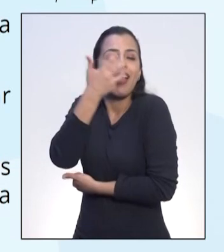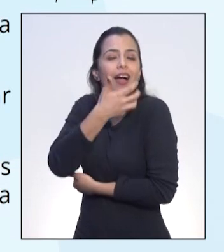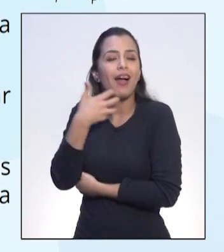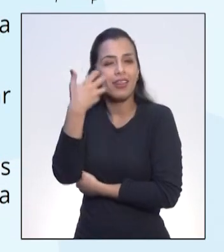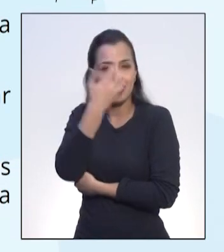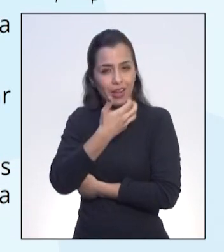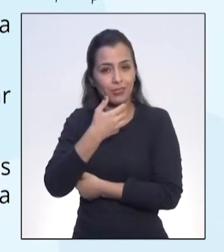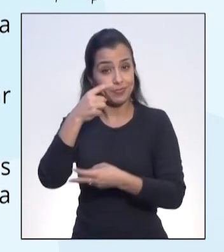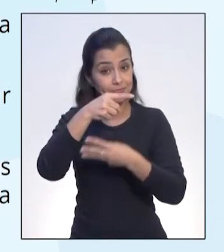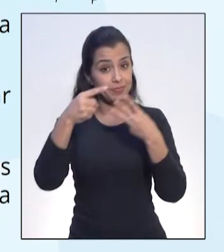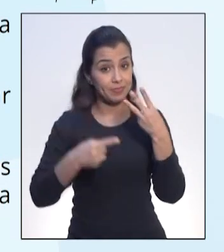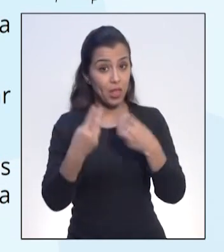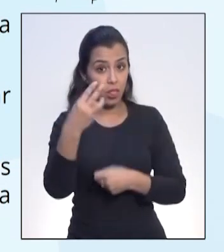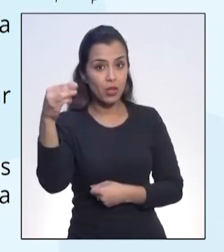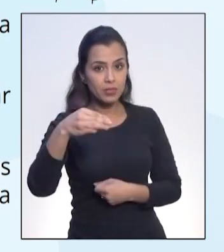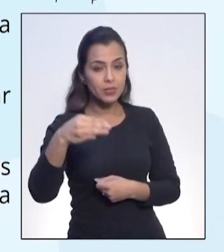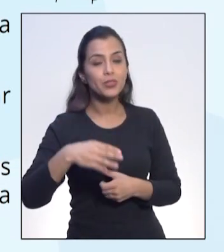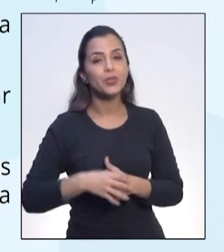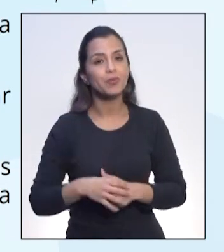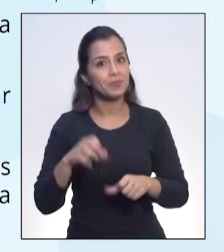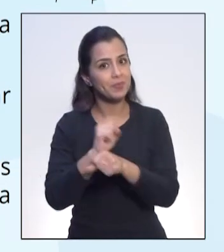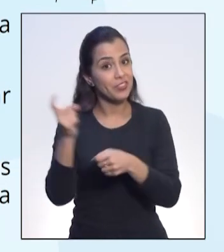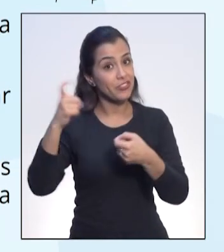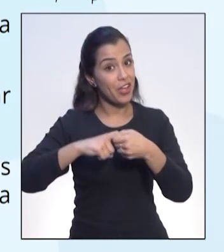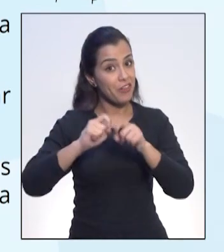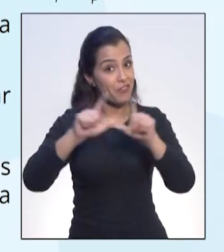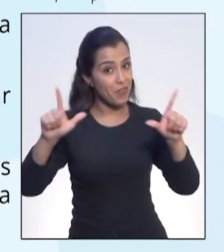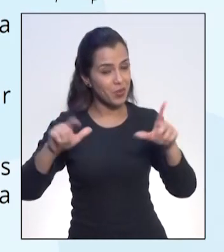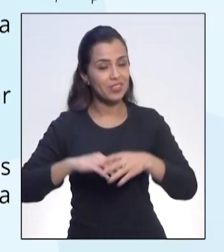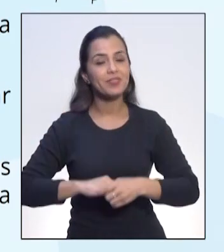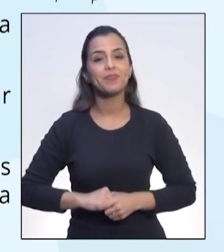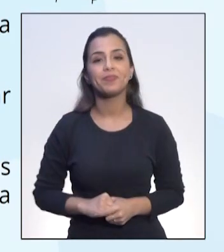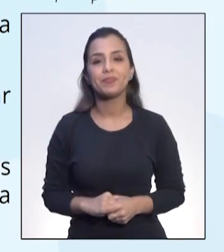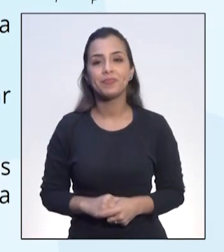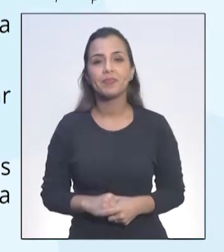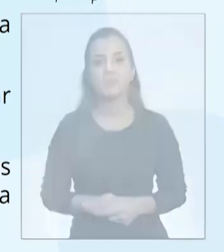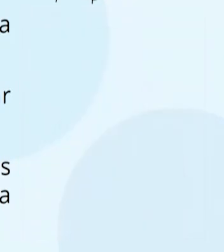estar apaixonado? 2 minutinhos, a gente volta com a professora Maria Fernanda.